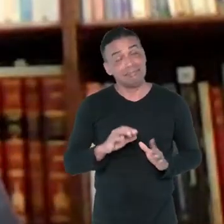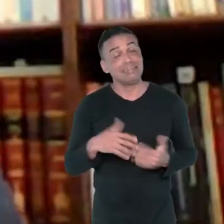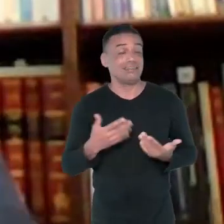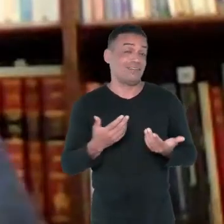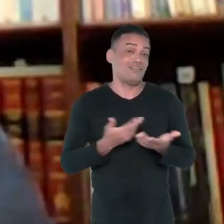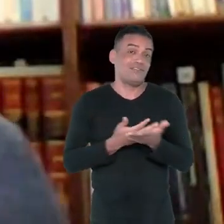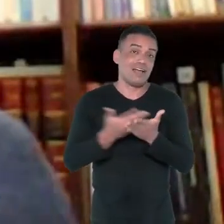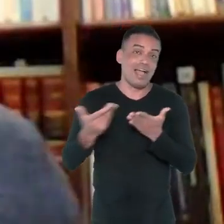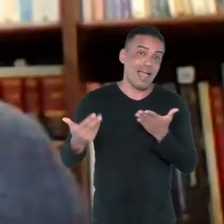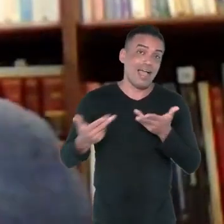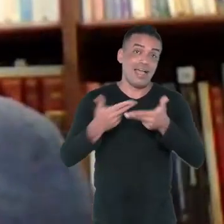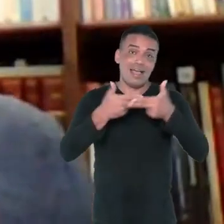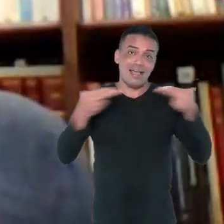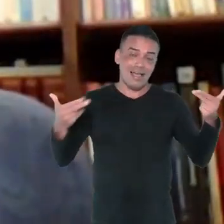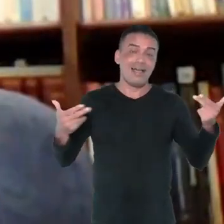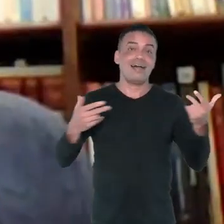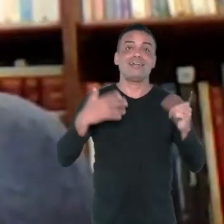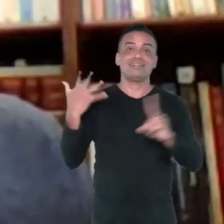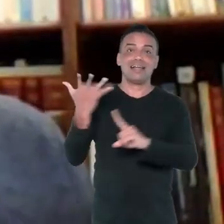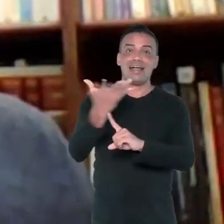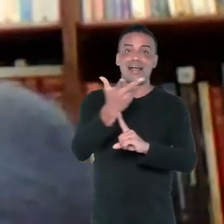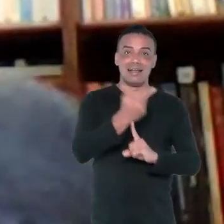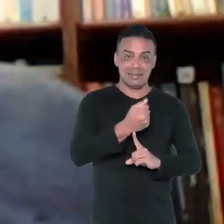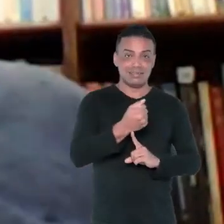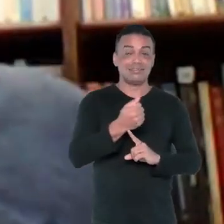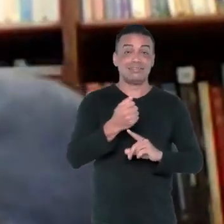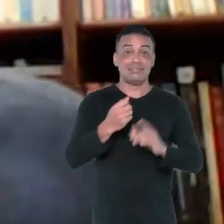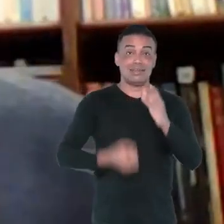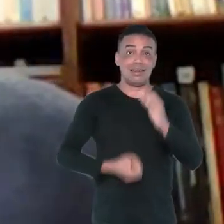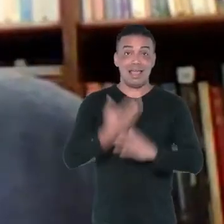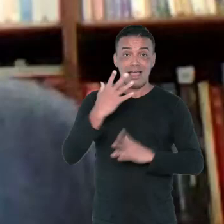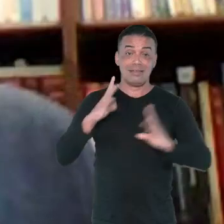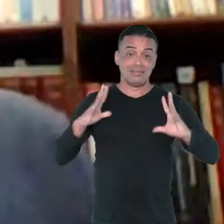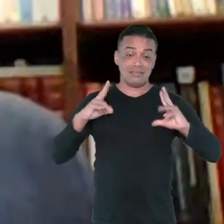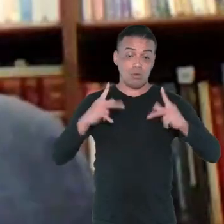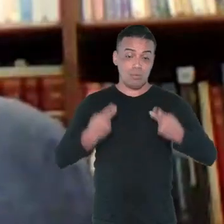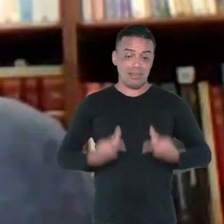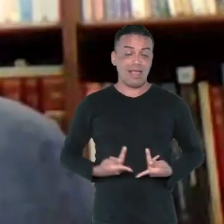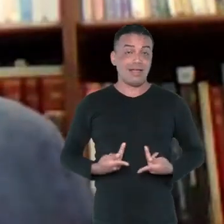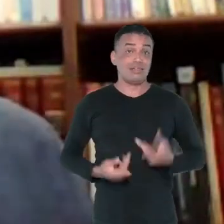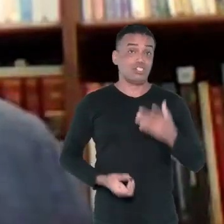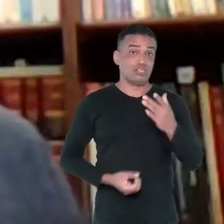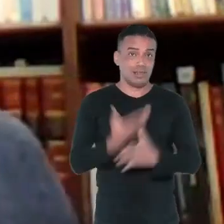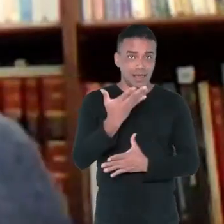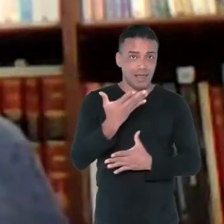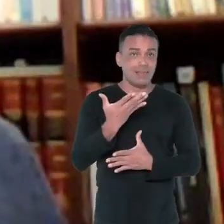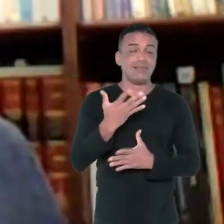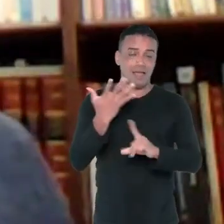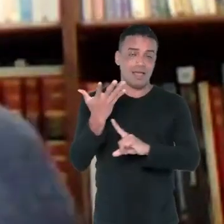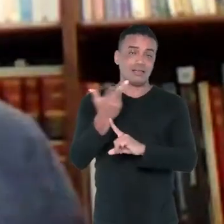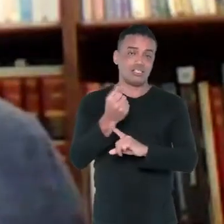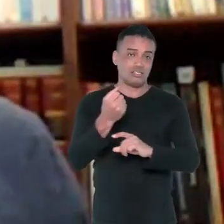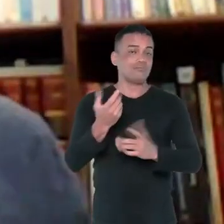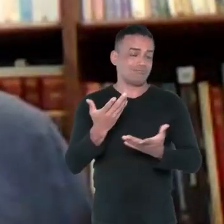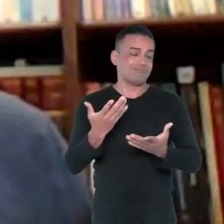grandes obras de arte da humanidade foram criadas,